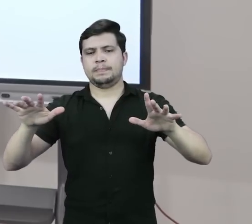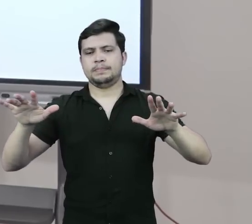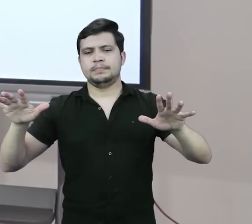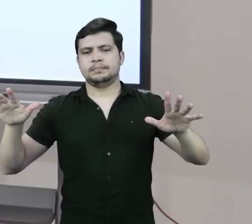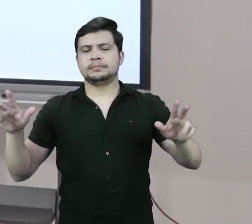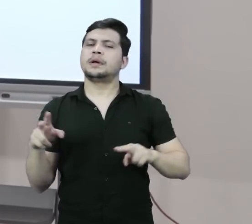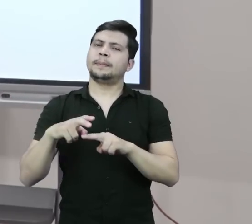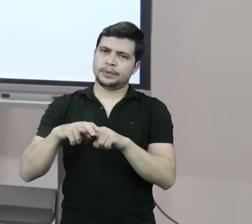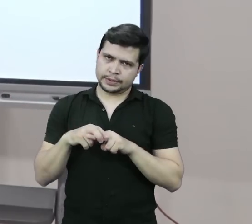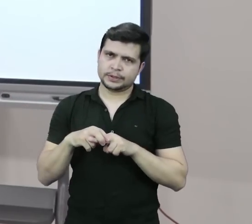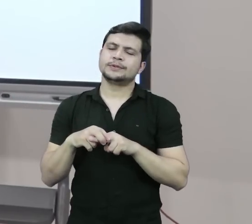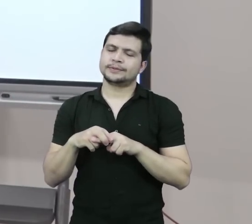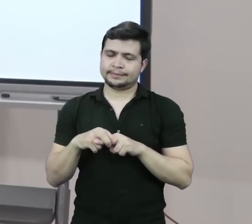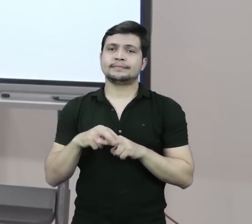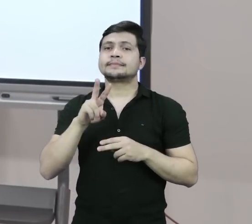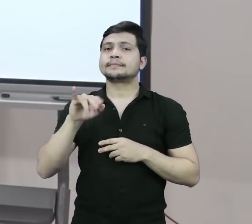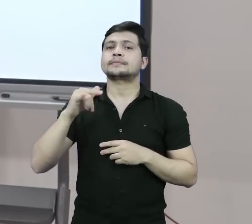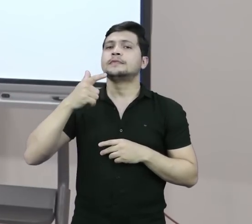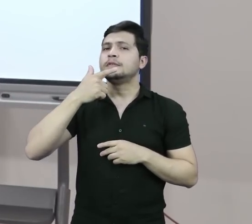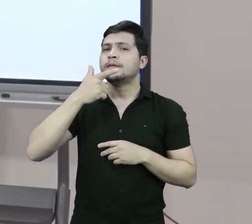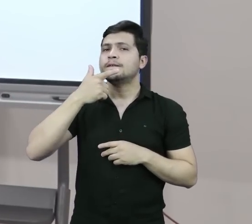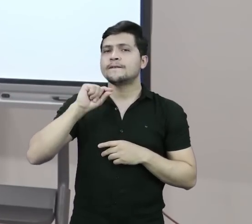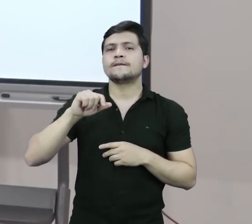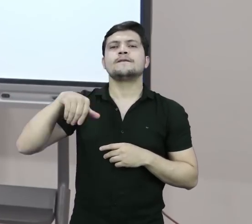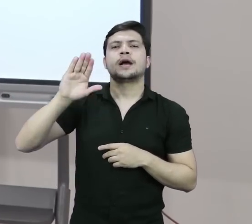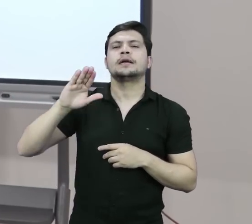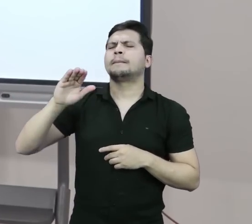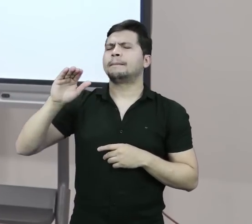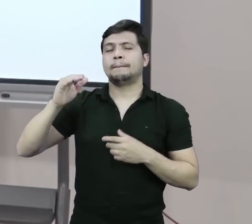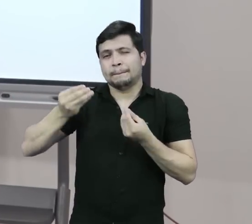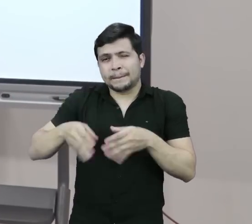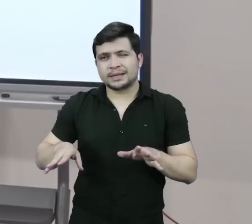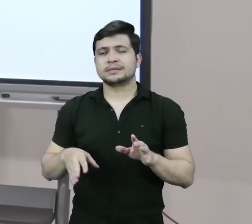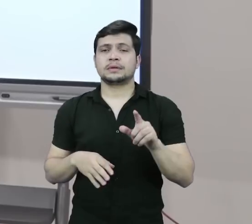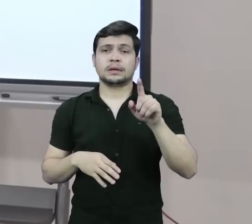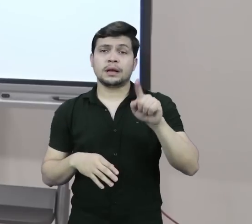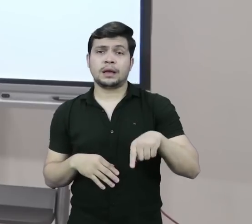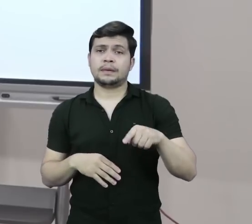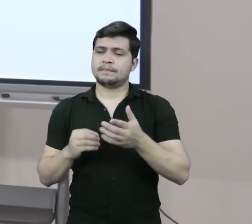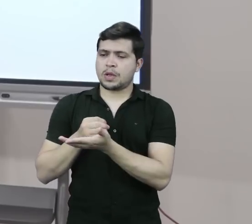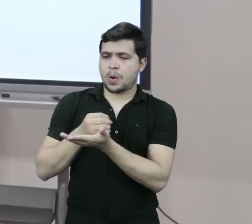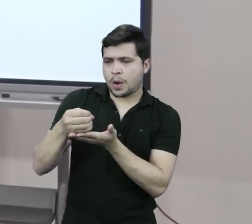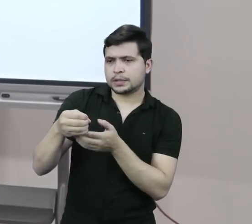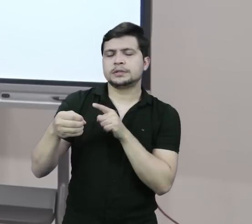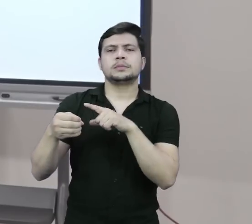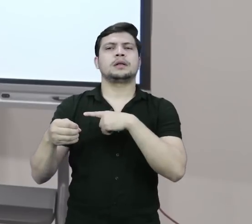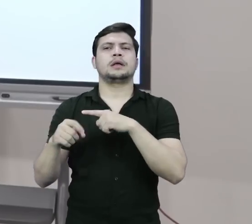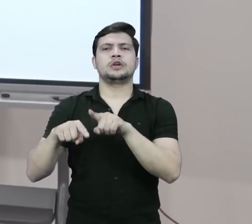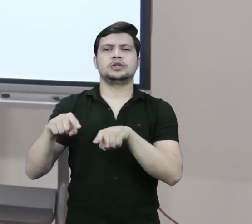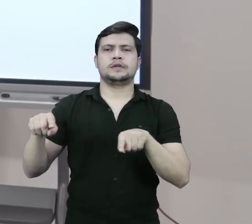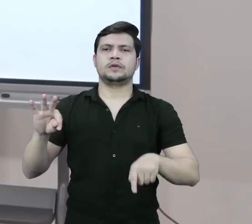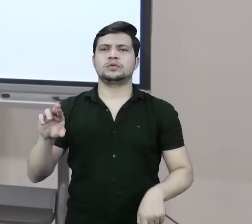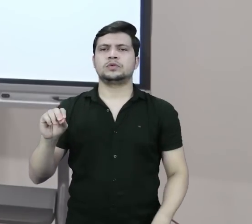vai se prejudicar, digamos assim, no primeiro momento, são aqueles organismos que têm um nível trófico